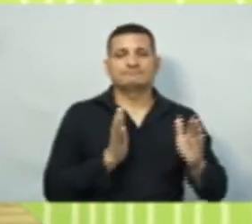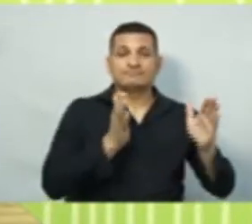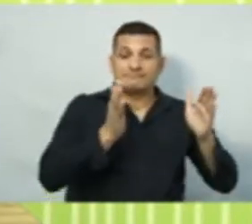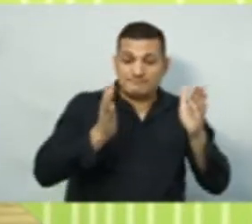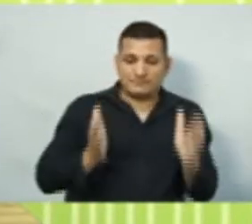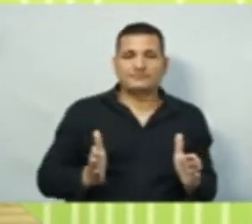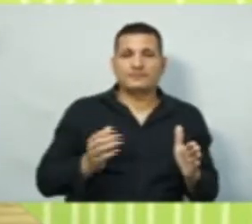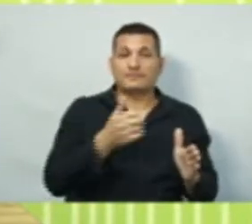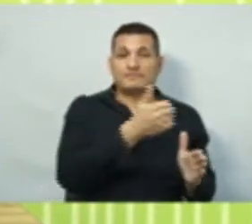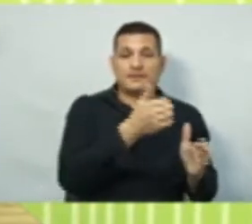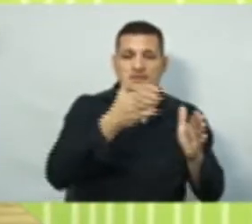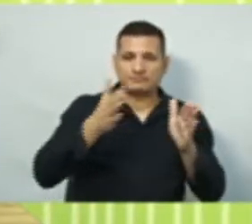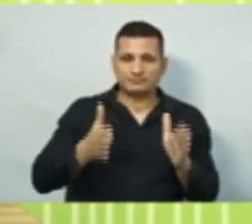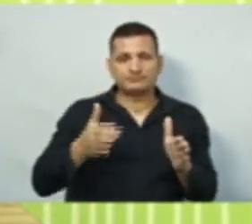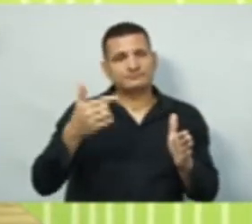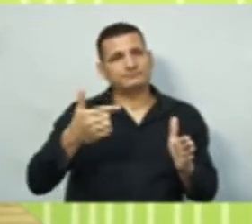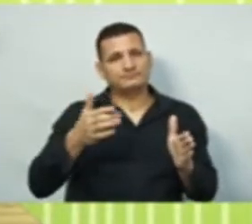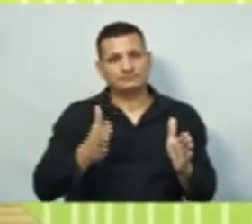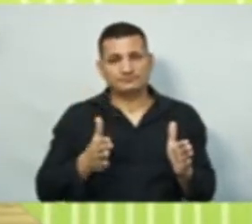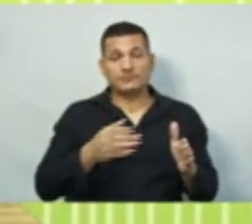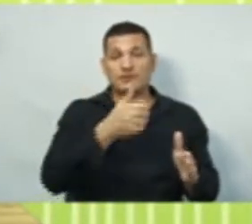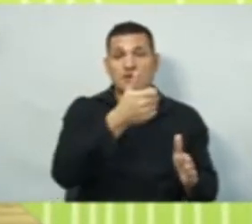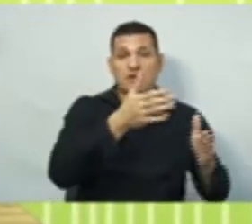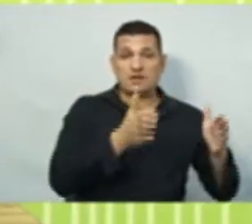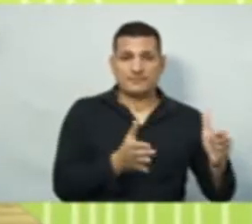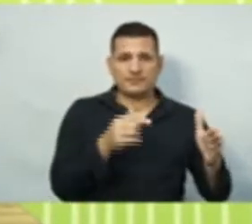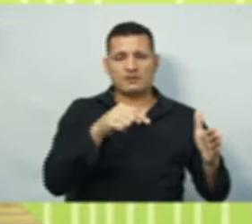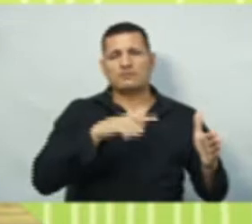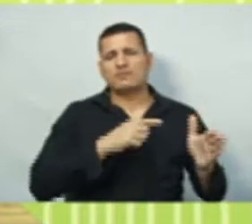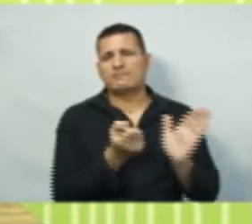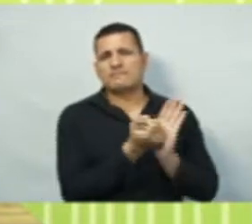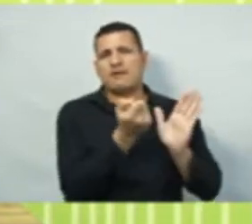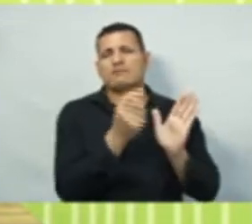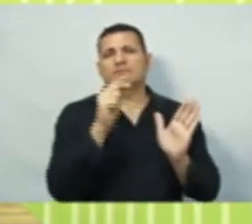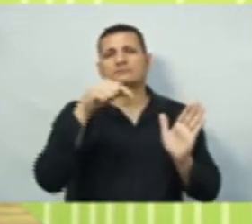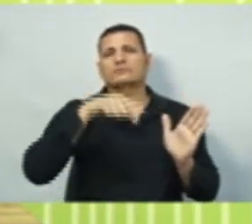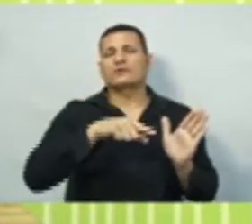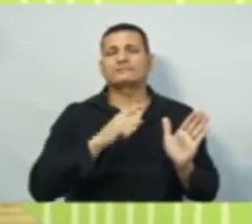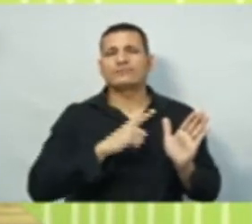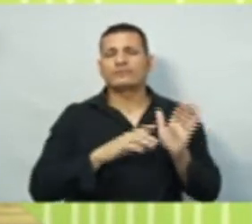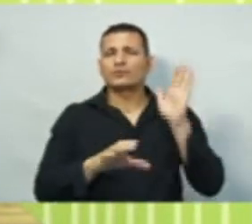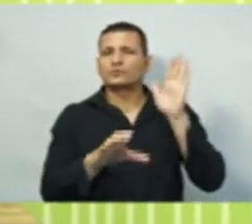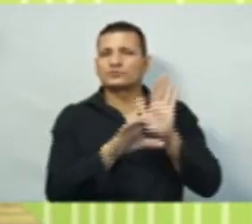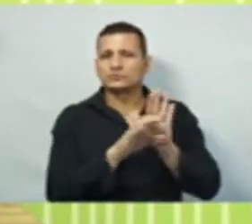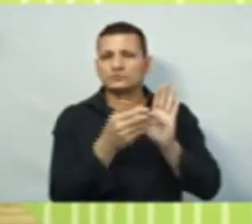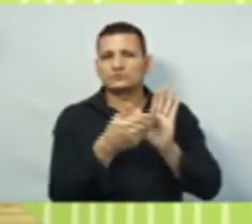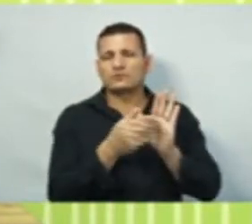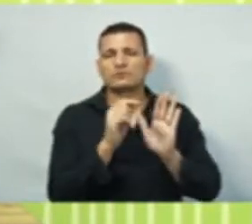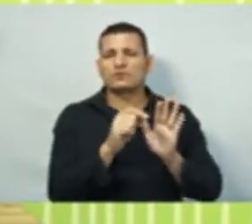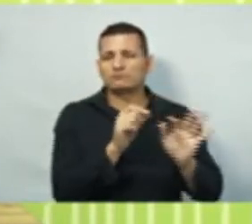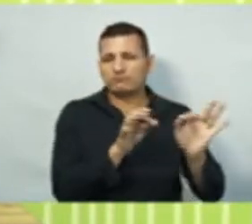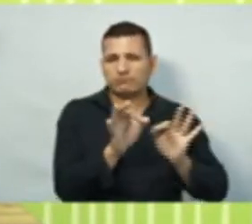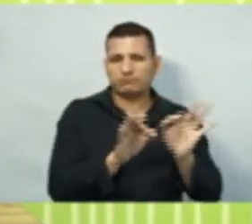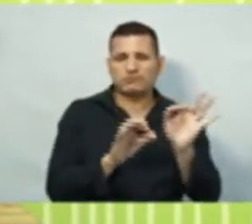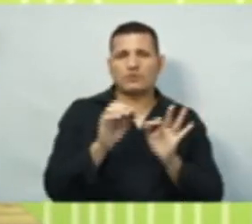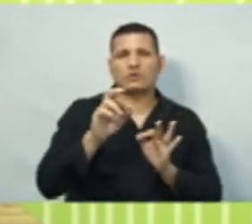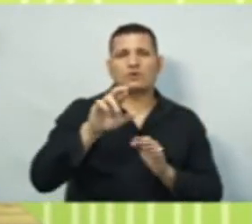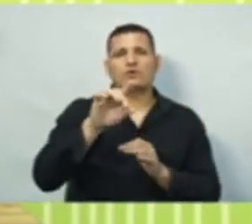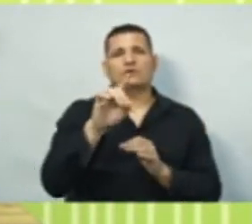intervencionista. A primeira fase, ela foi muito marcada, que é a fase de constituição do ordenamento, porque foi